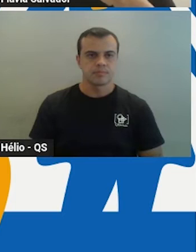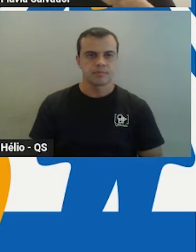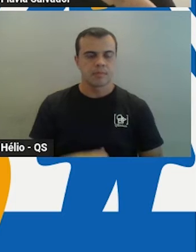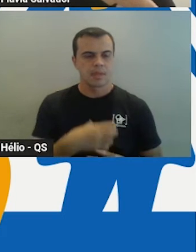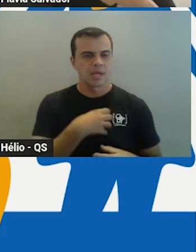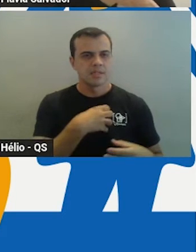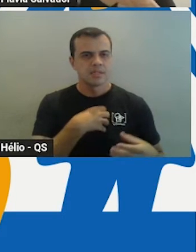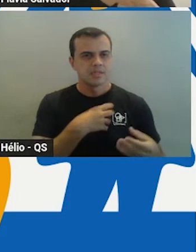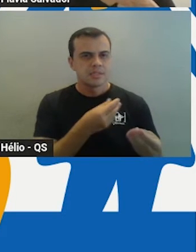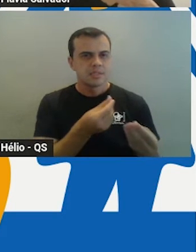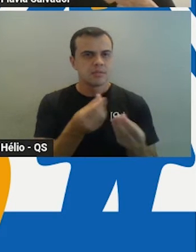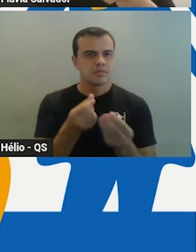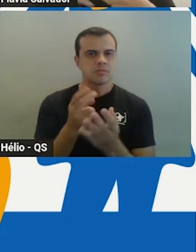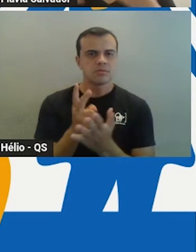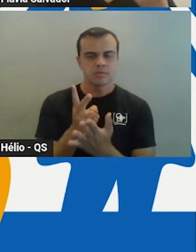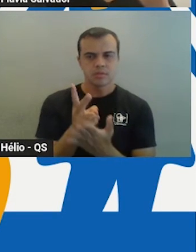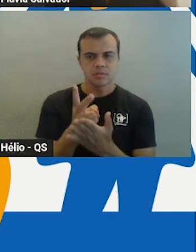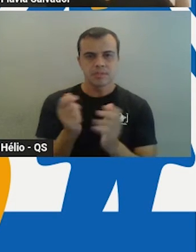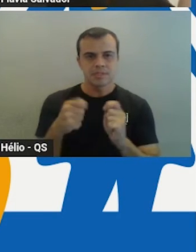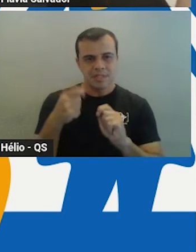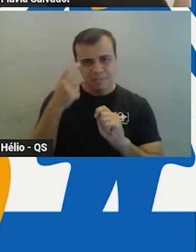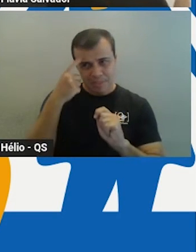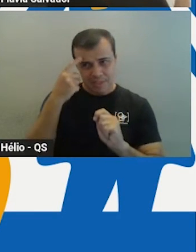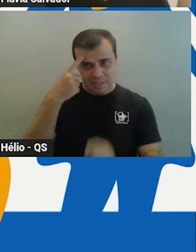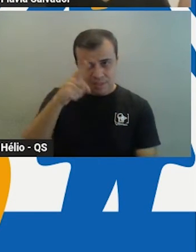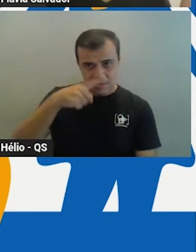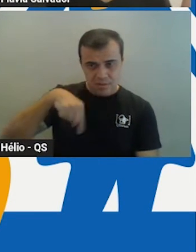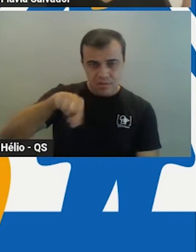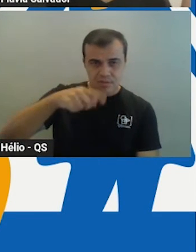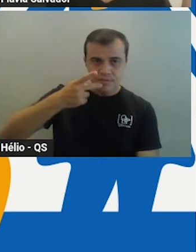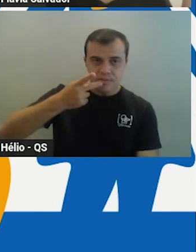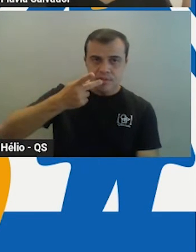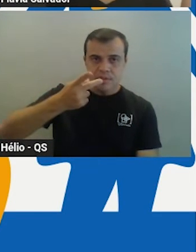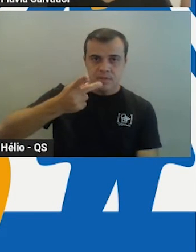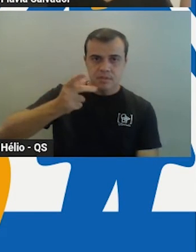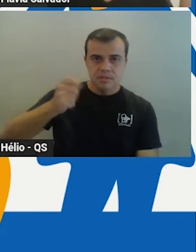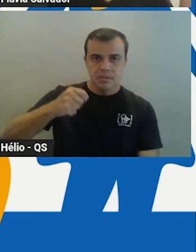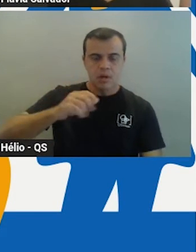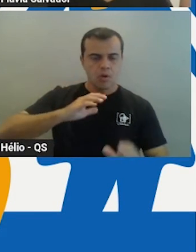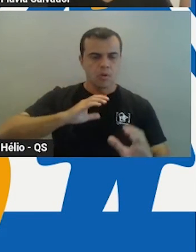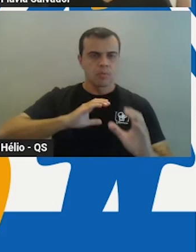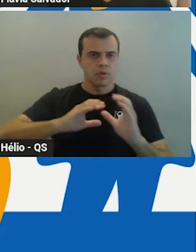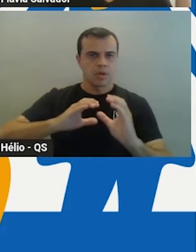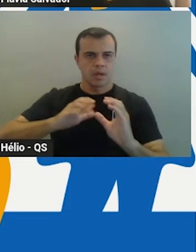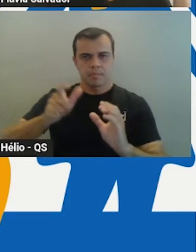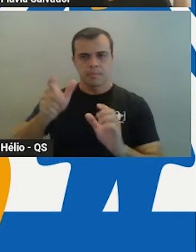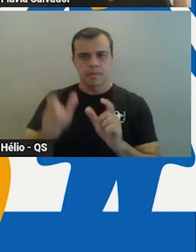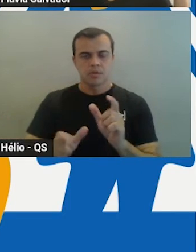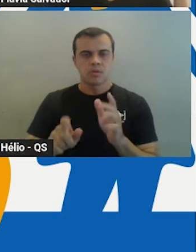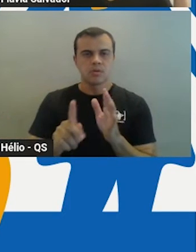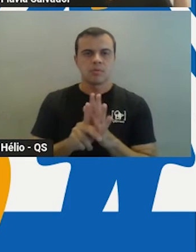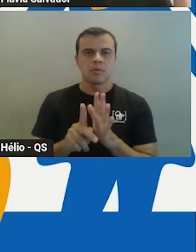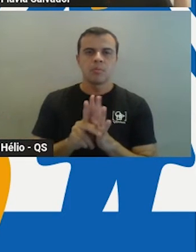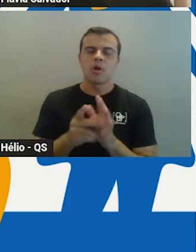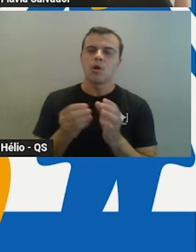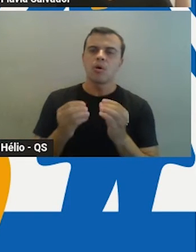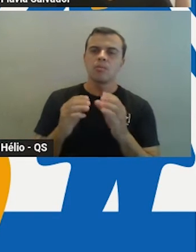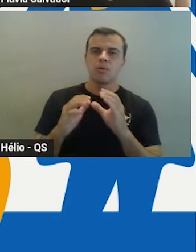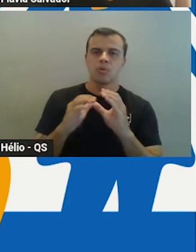sensibilizações é justamente isso, pensar, nossa, como que eu faria para me comunicar com tal pessoa? Nossa, como eu faria para